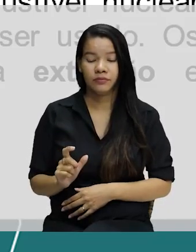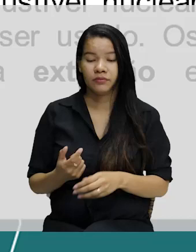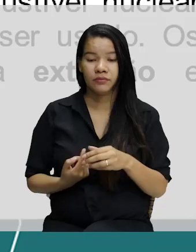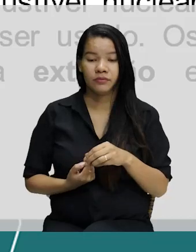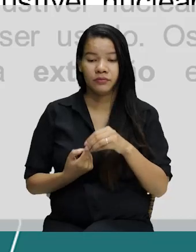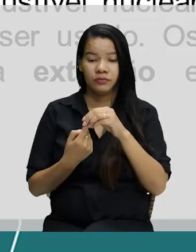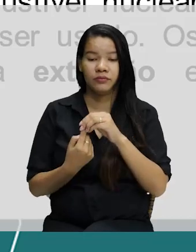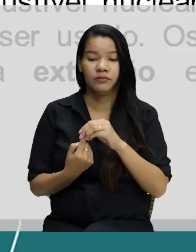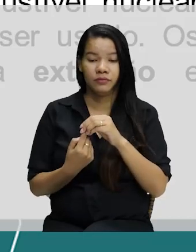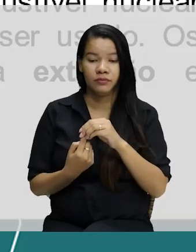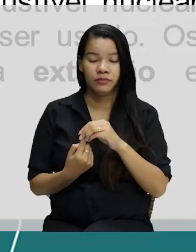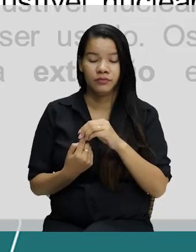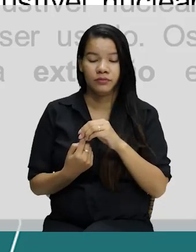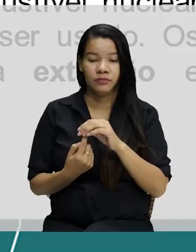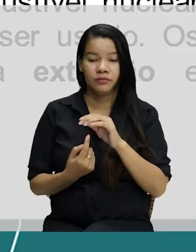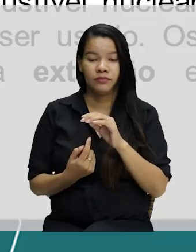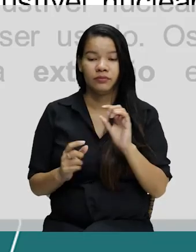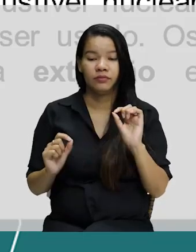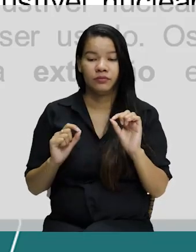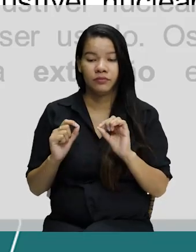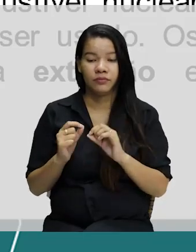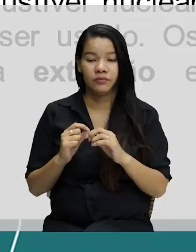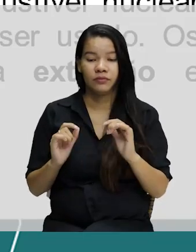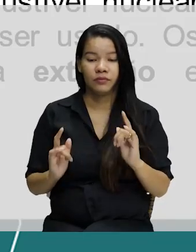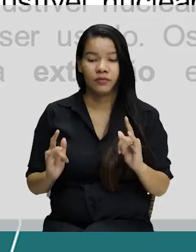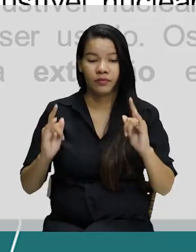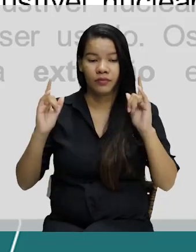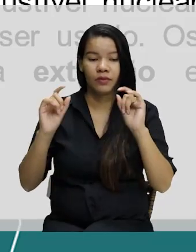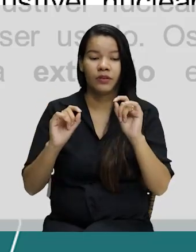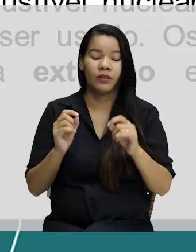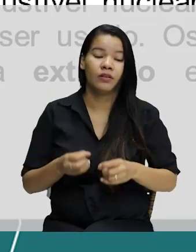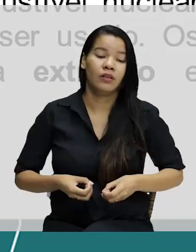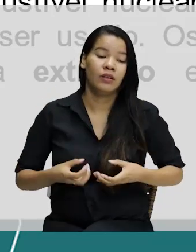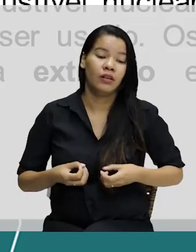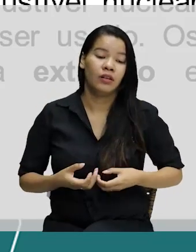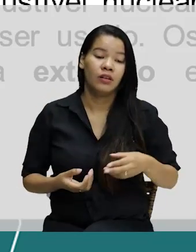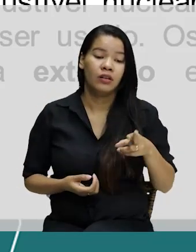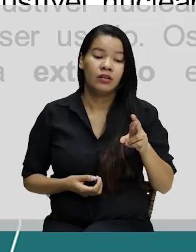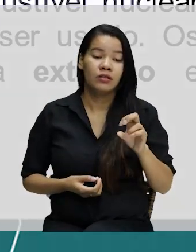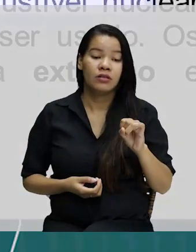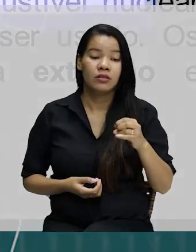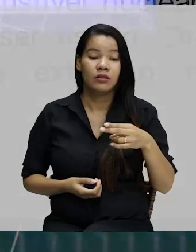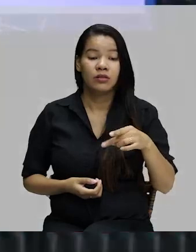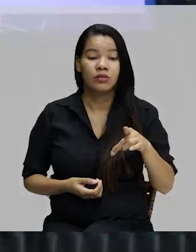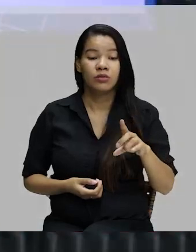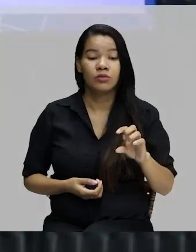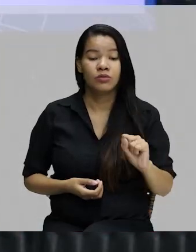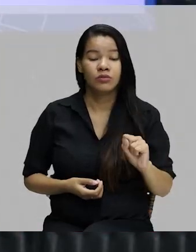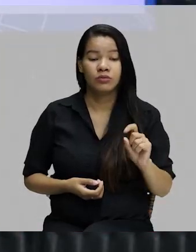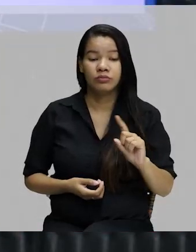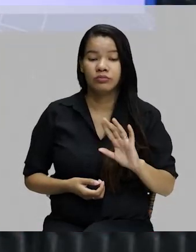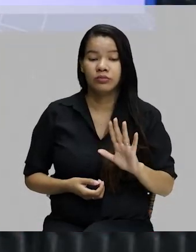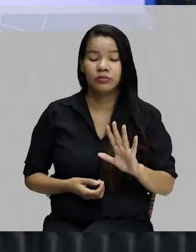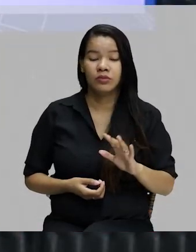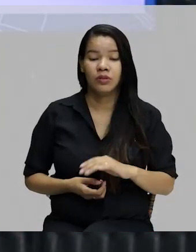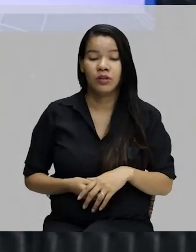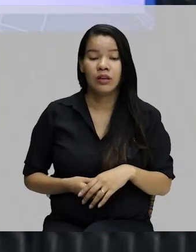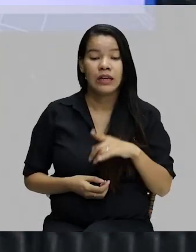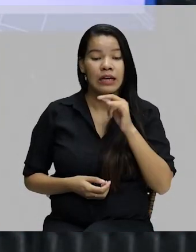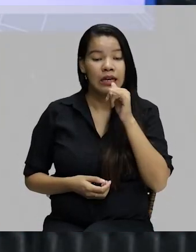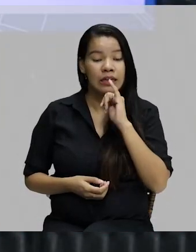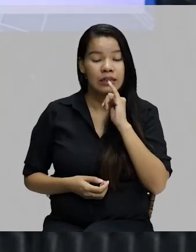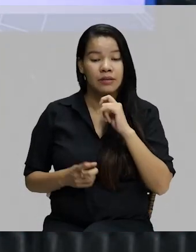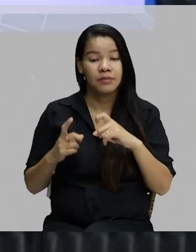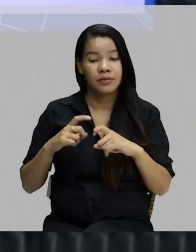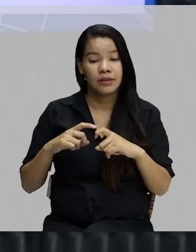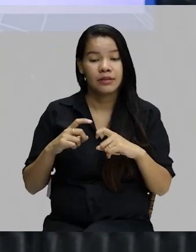únicas instalações que geram resíduos nucleares. A medicina nuclear, usada em hospitais, gera